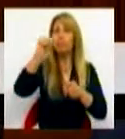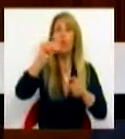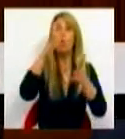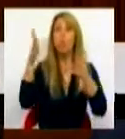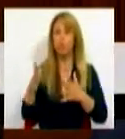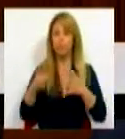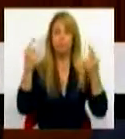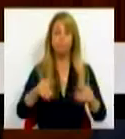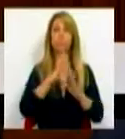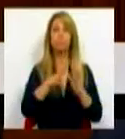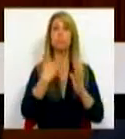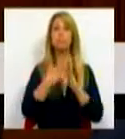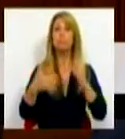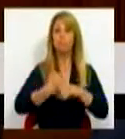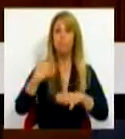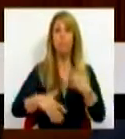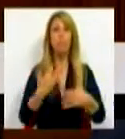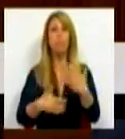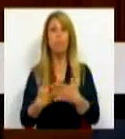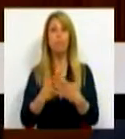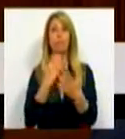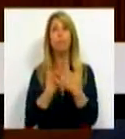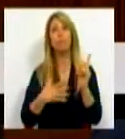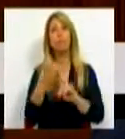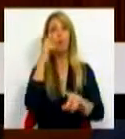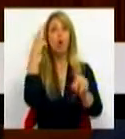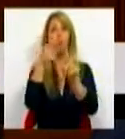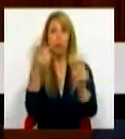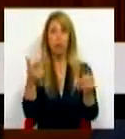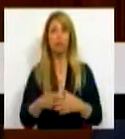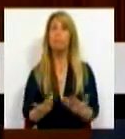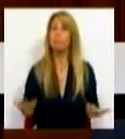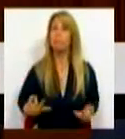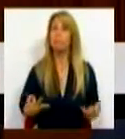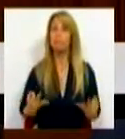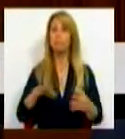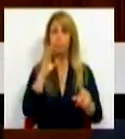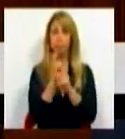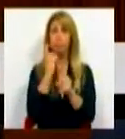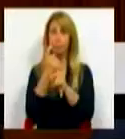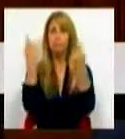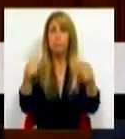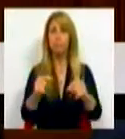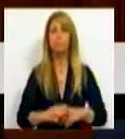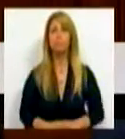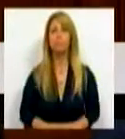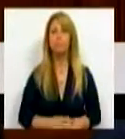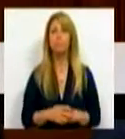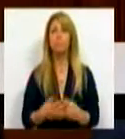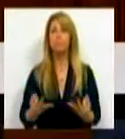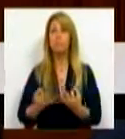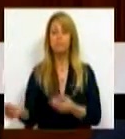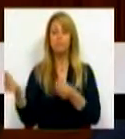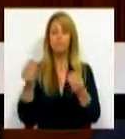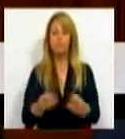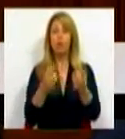Havia planos de ações para atingir estes objetivos e que eram monitorizados. Eram apresentados nas